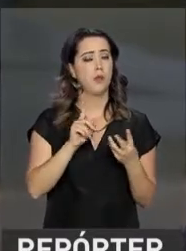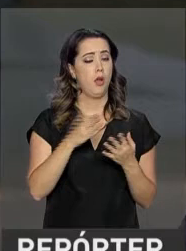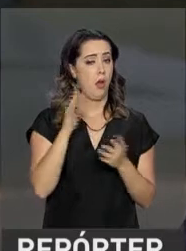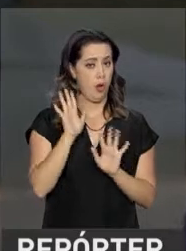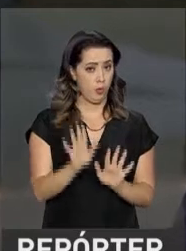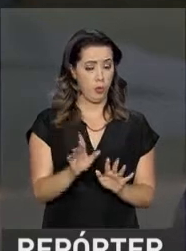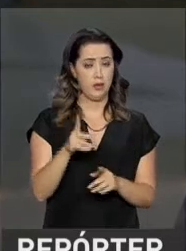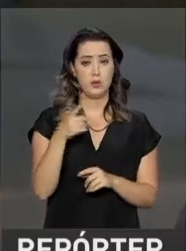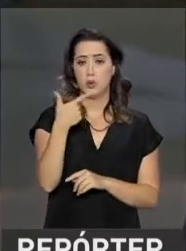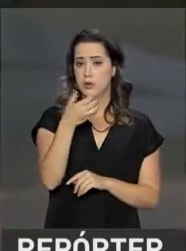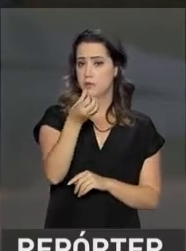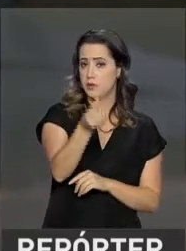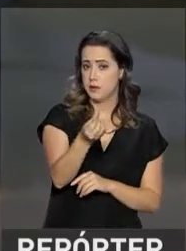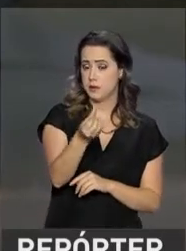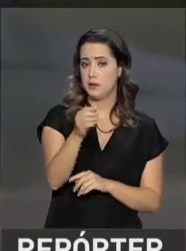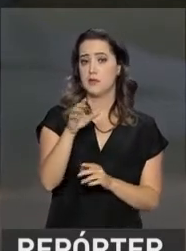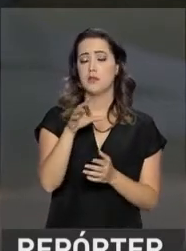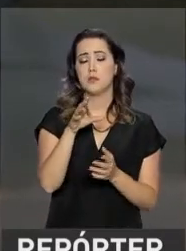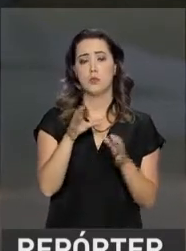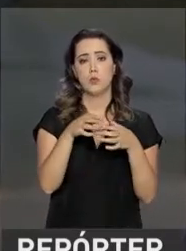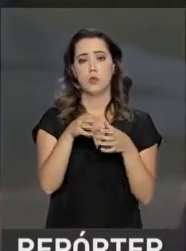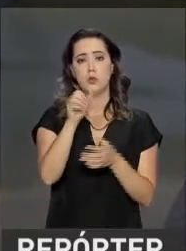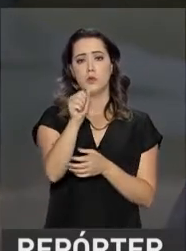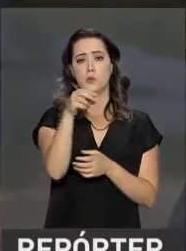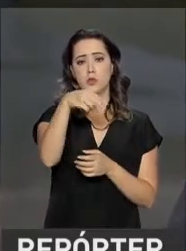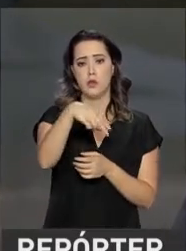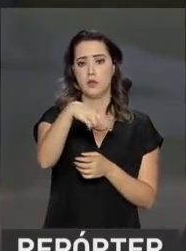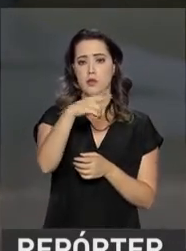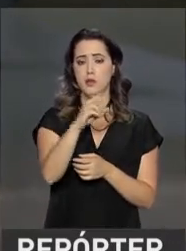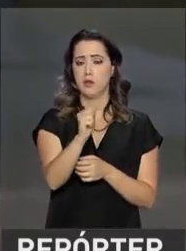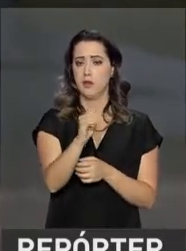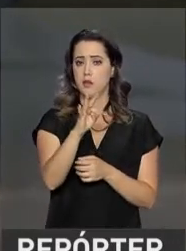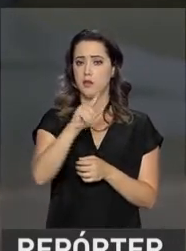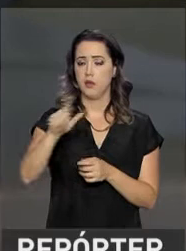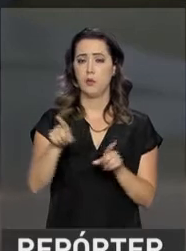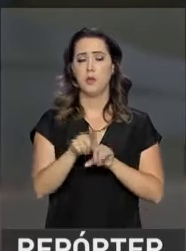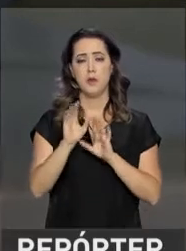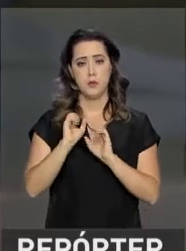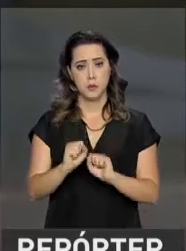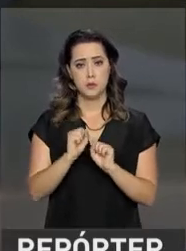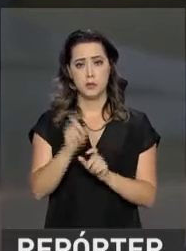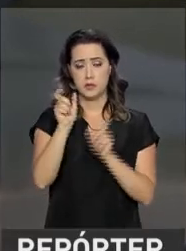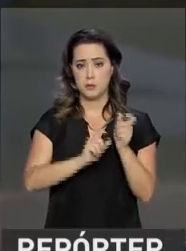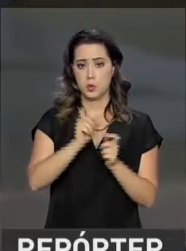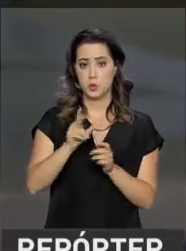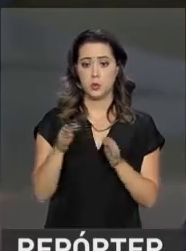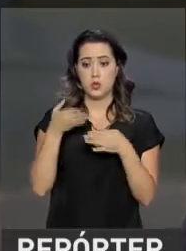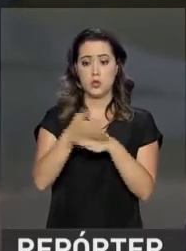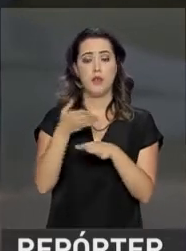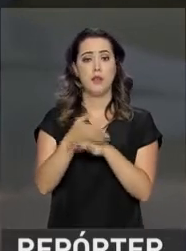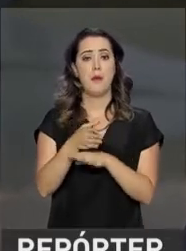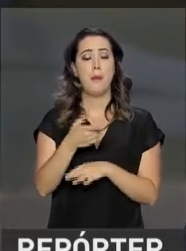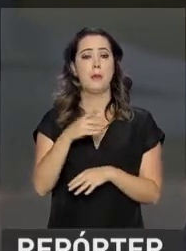roberto para finalizar a anatel também permite aí que os consumidores solicitem diretamente nas delegacias de polícias